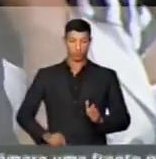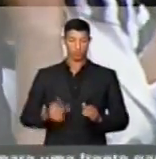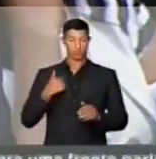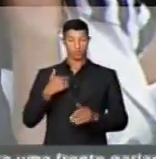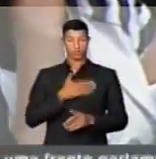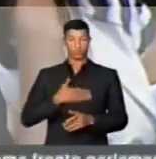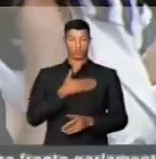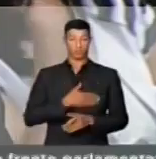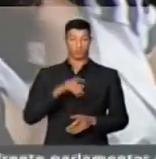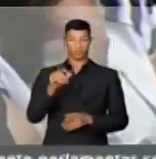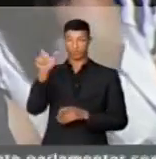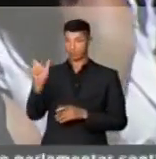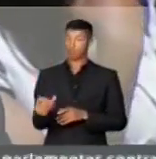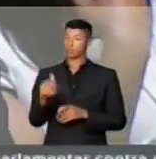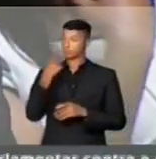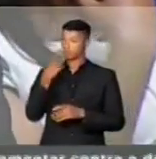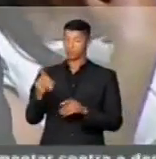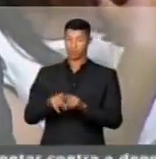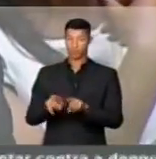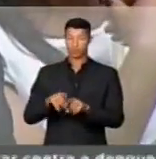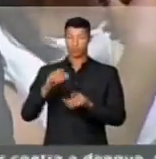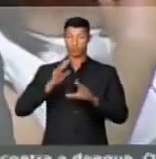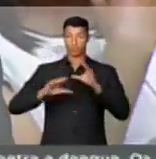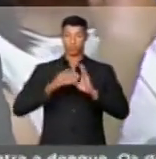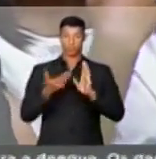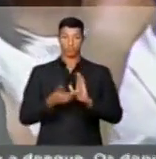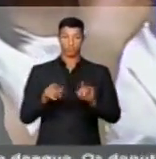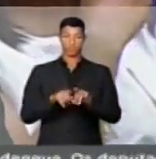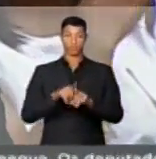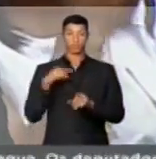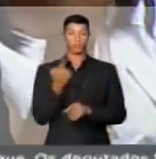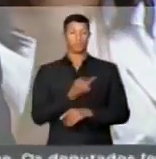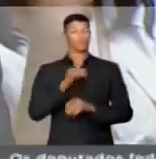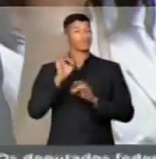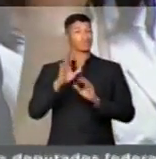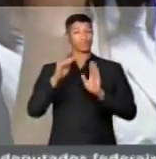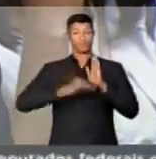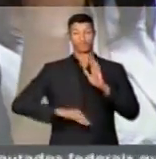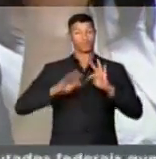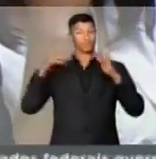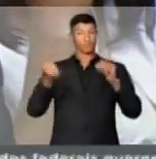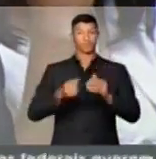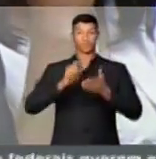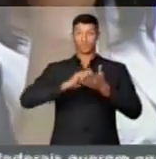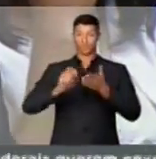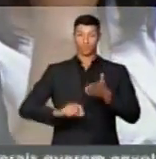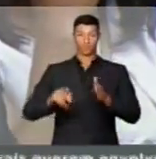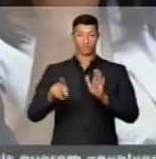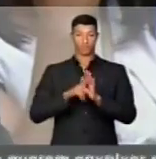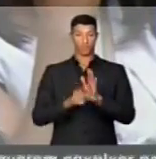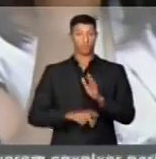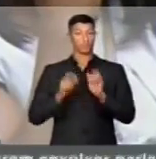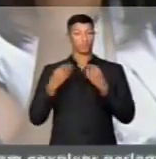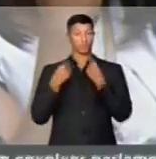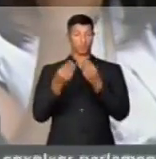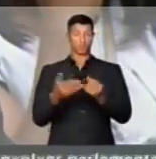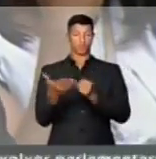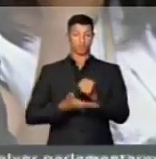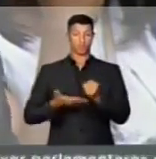E eu gostaria que Vossa Excelência registrasse nos anais da casa que nós só não retiramos todas as assinaturas que